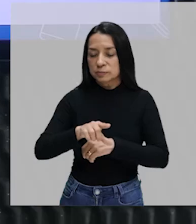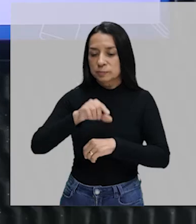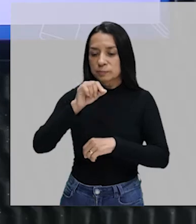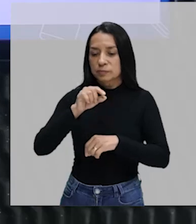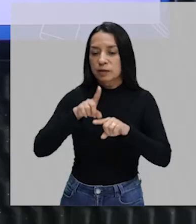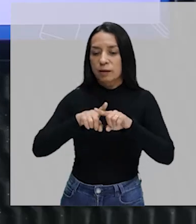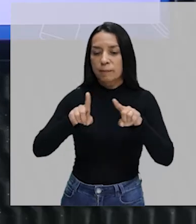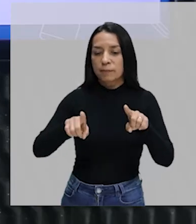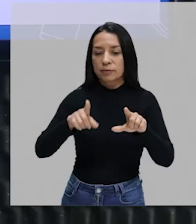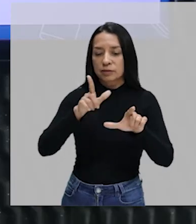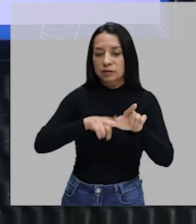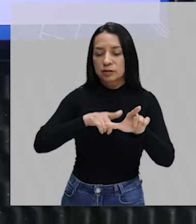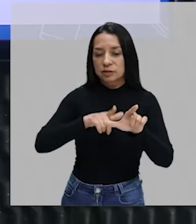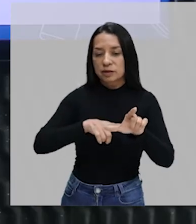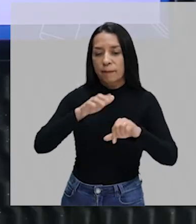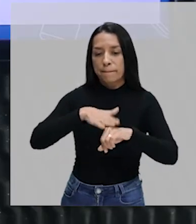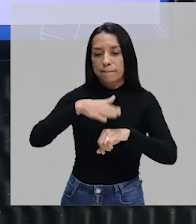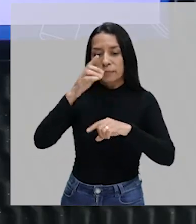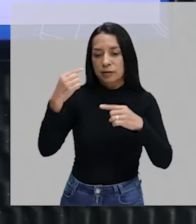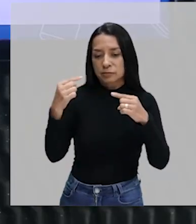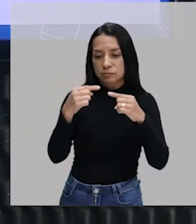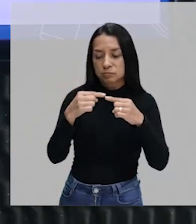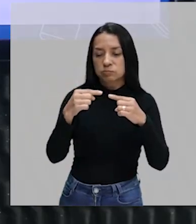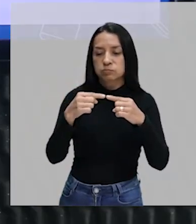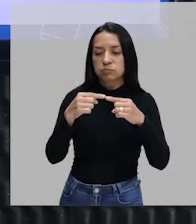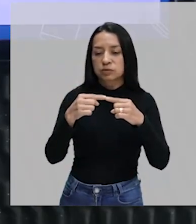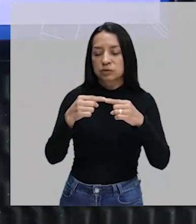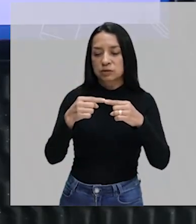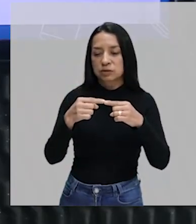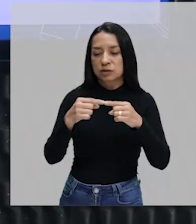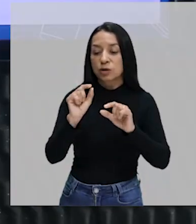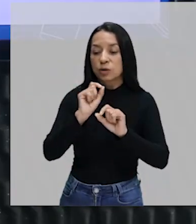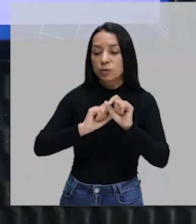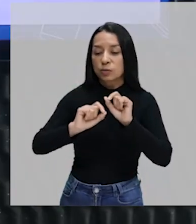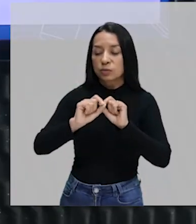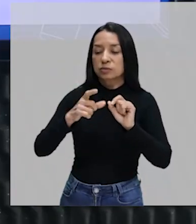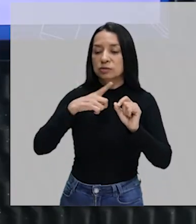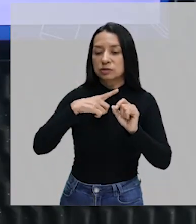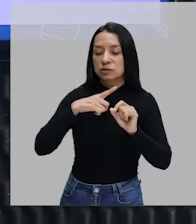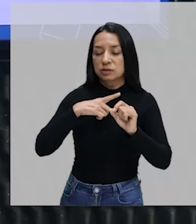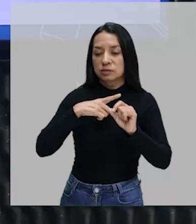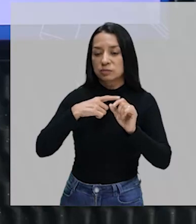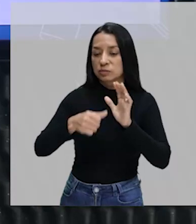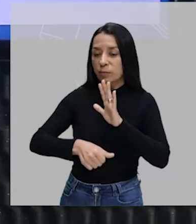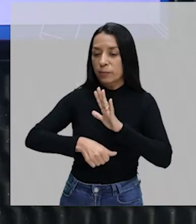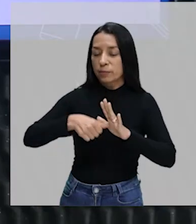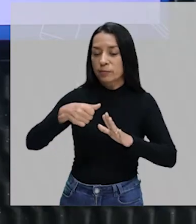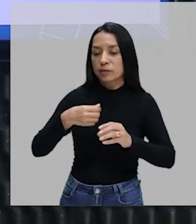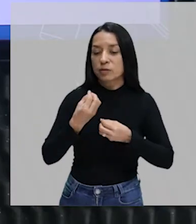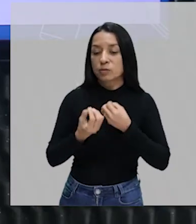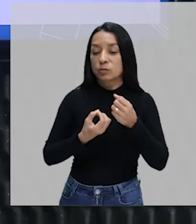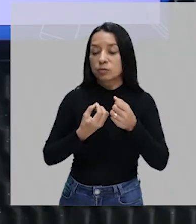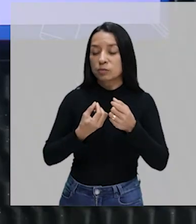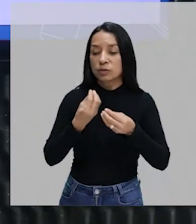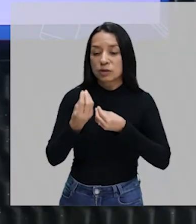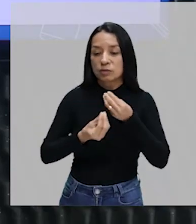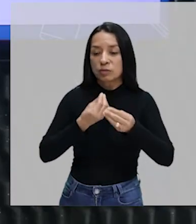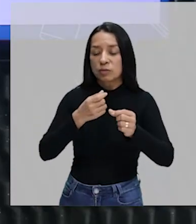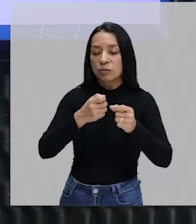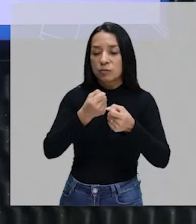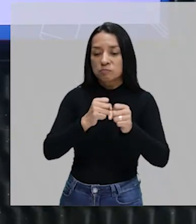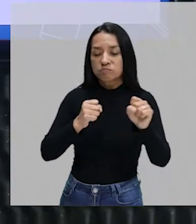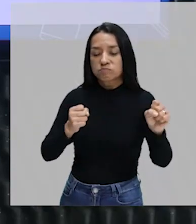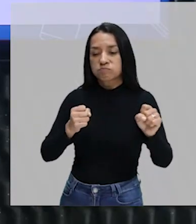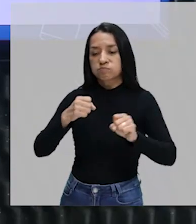opção, mas a letra A traria a priori aquilo, né, que nós temos como grande importância.